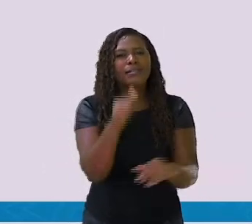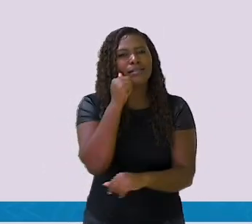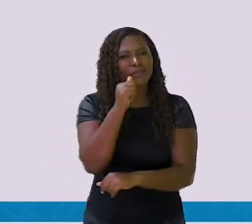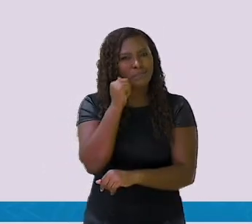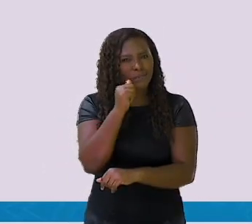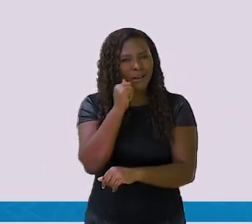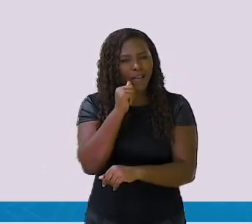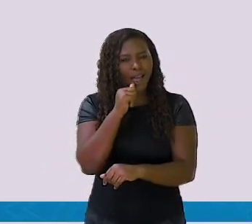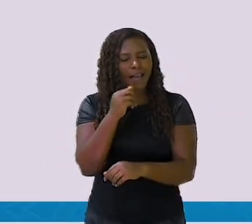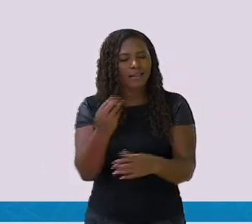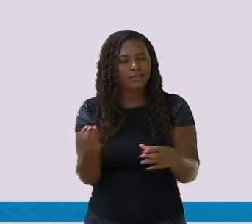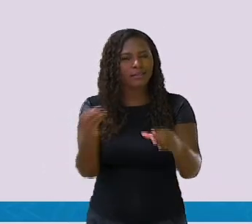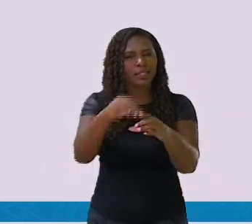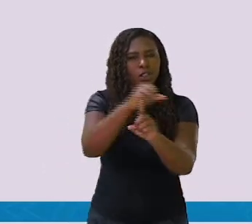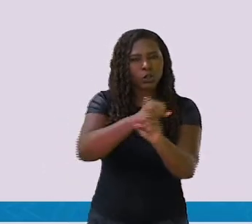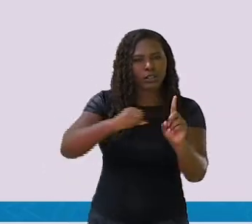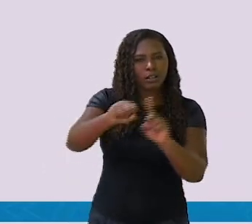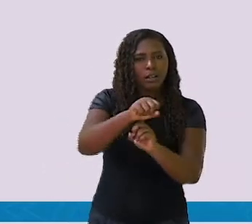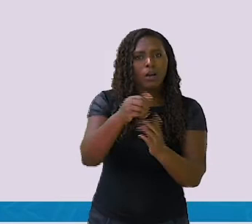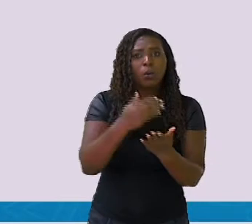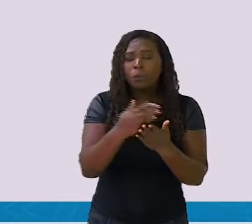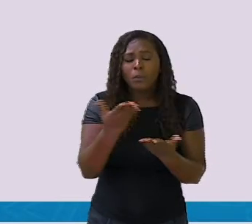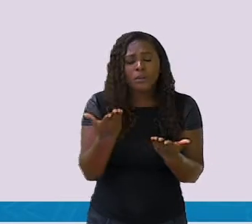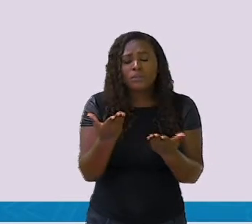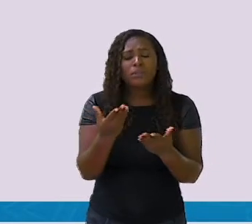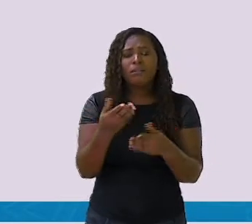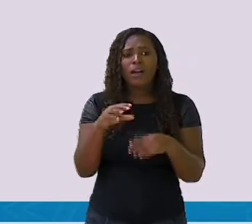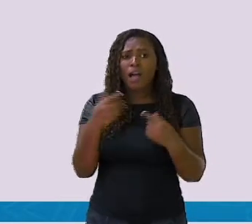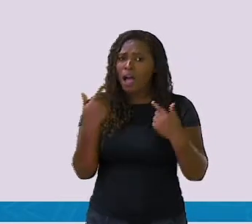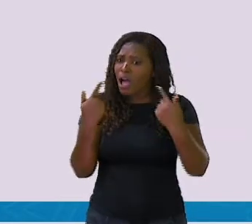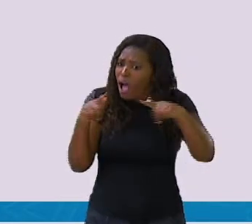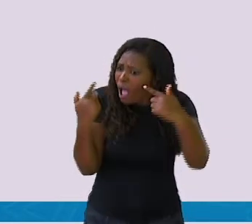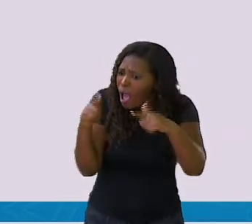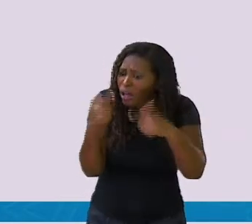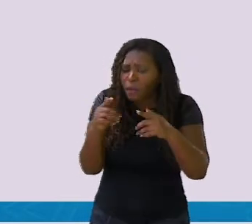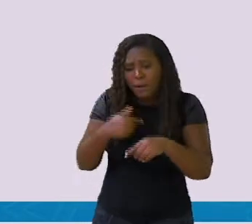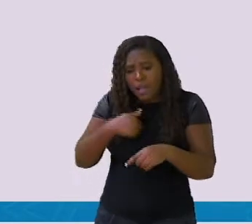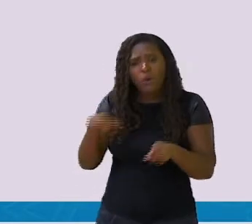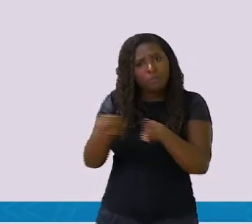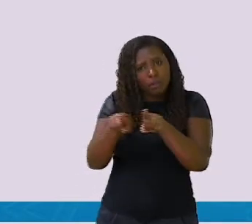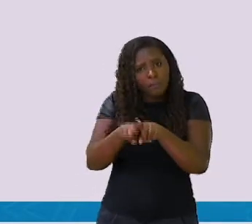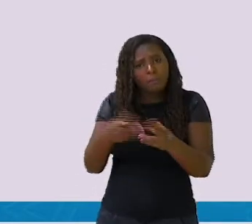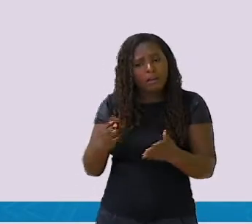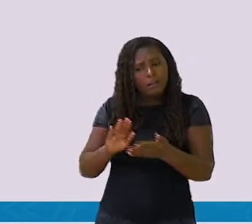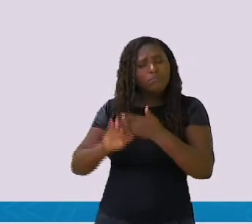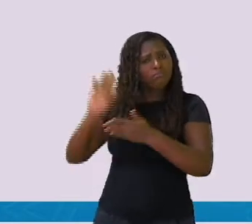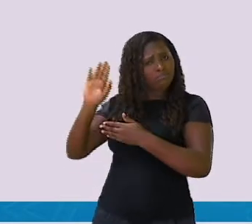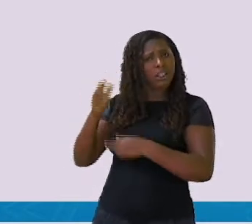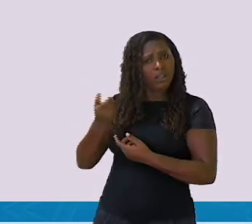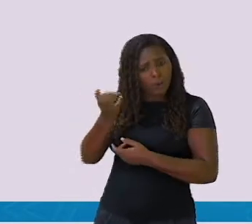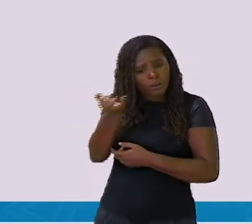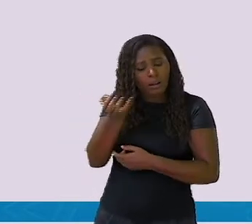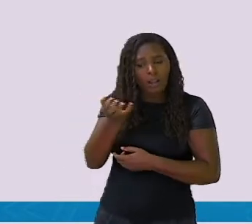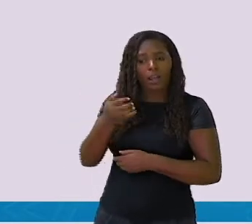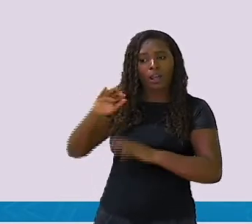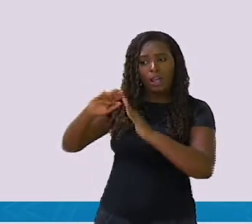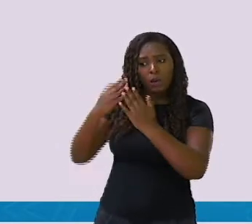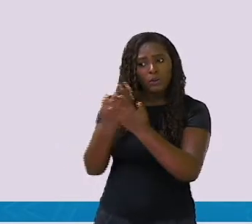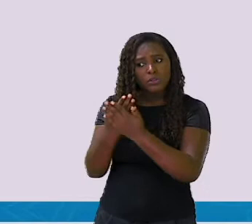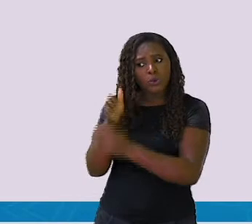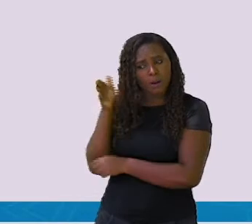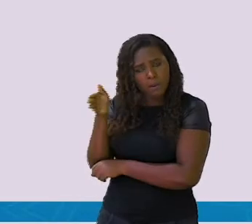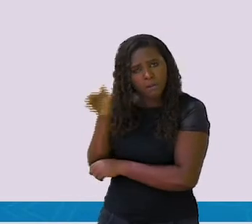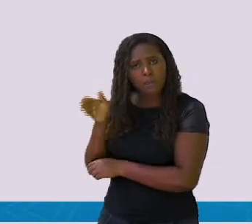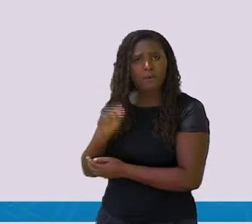isso começou a levantar-se discussões, então a escola começou a evoluir também nesse sentido. Organização dos